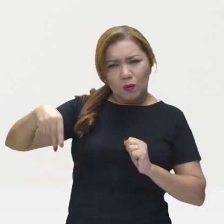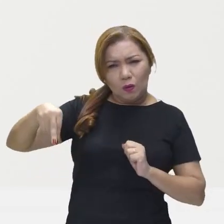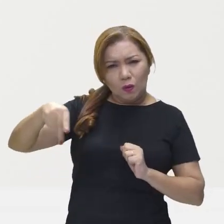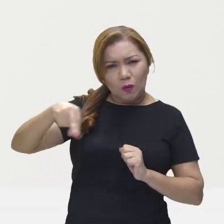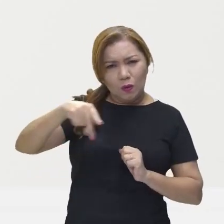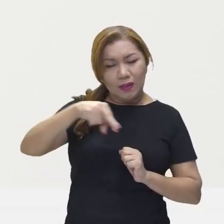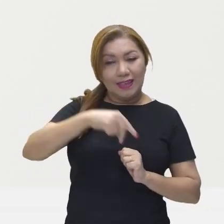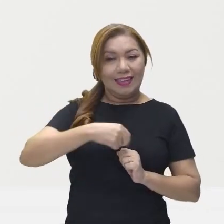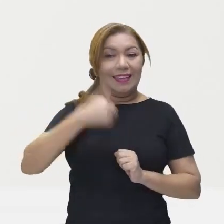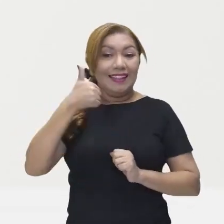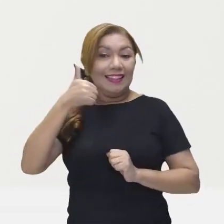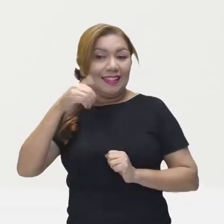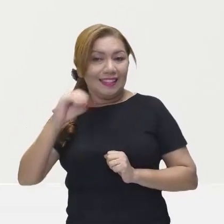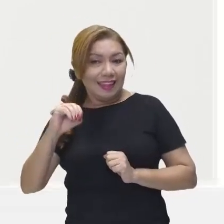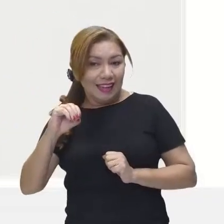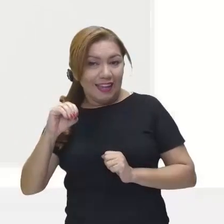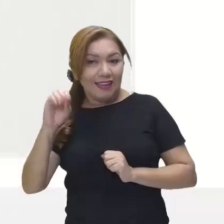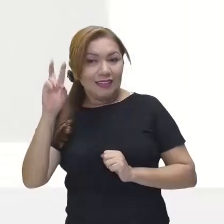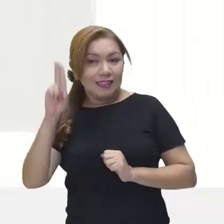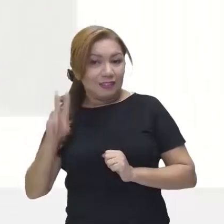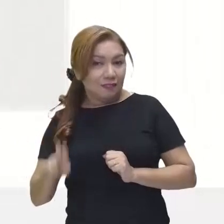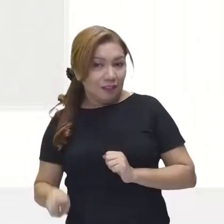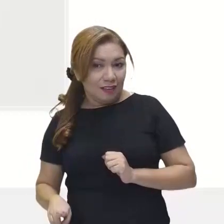não atrapalhar a minha amiga